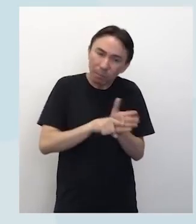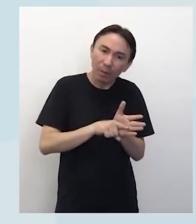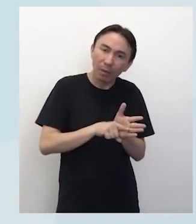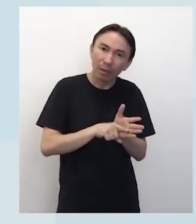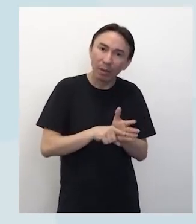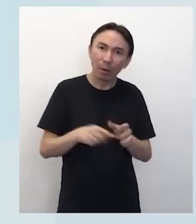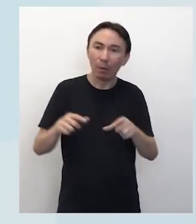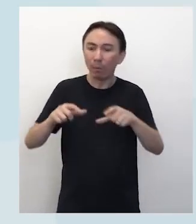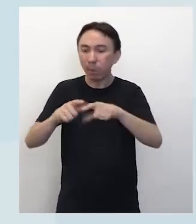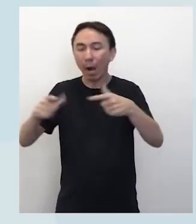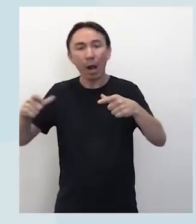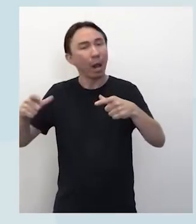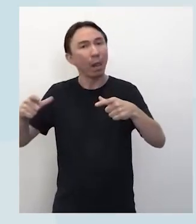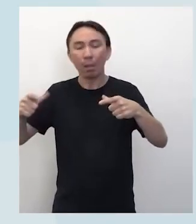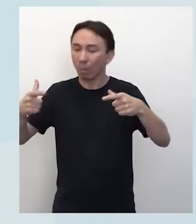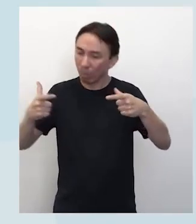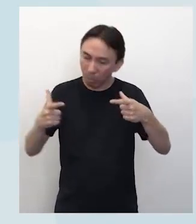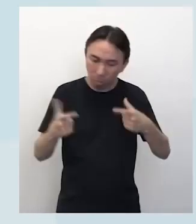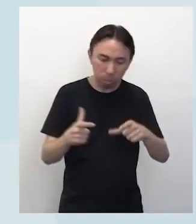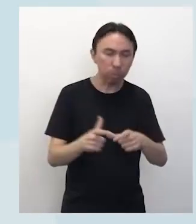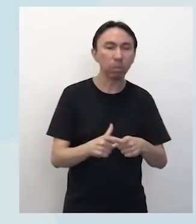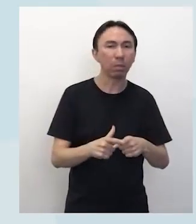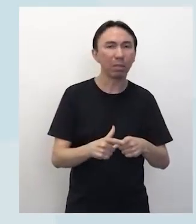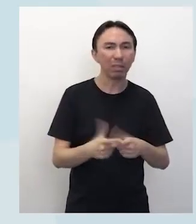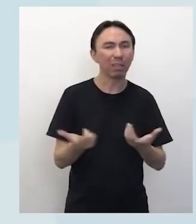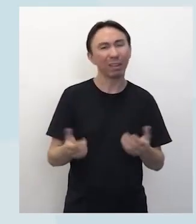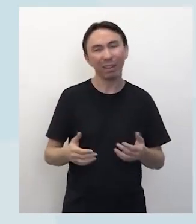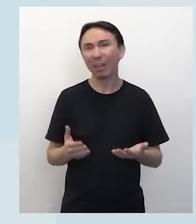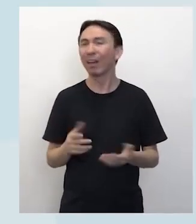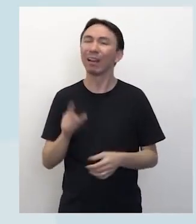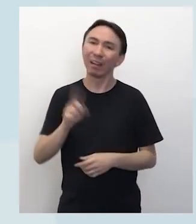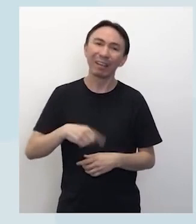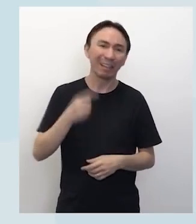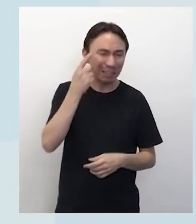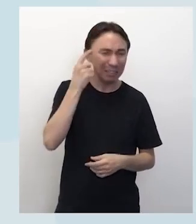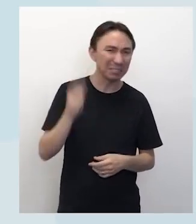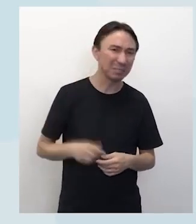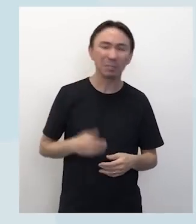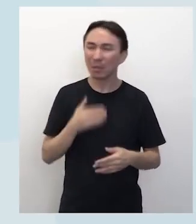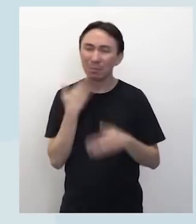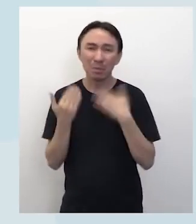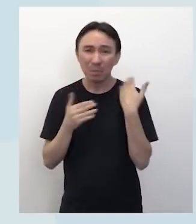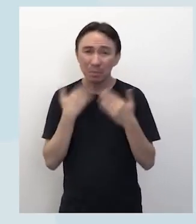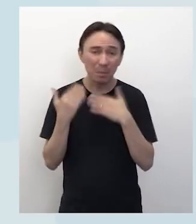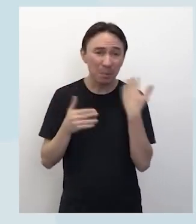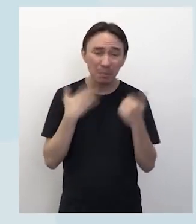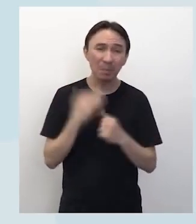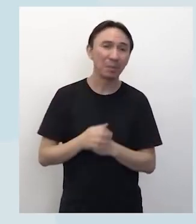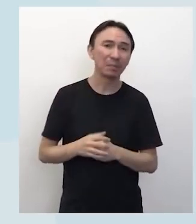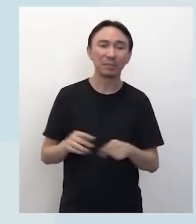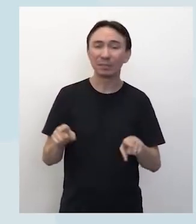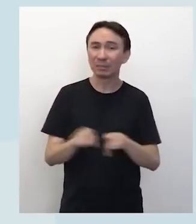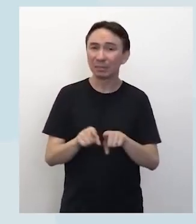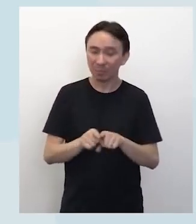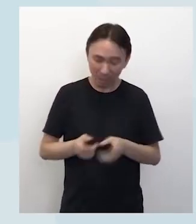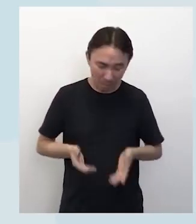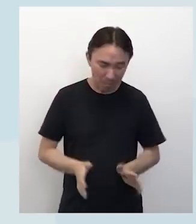diminuindo, né, por questões, né, de expectativa de vida, né, e a baixa taxa de natalidade, a baixa